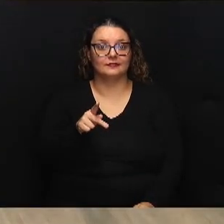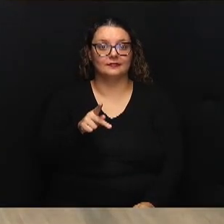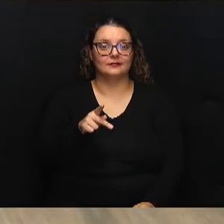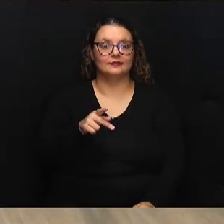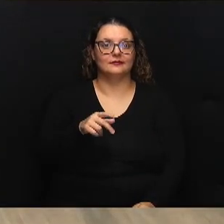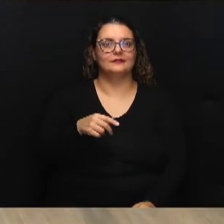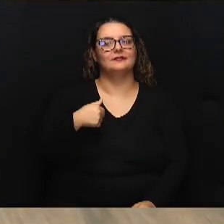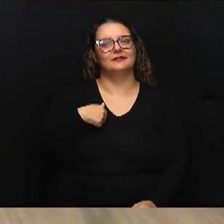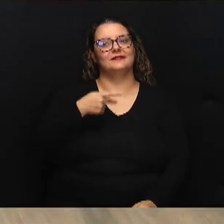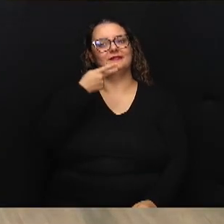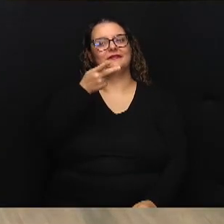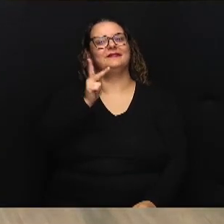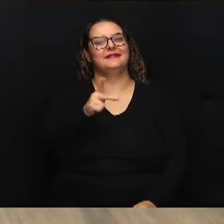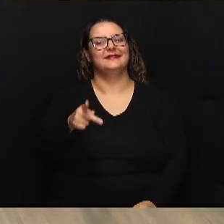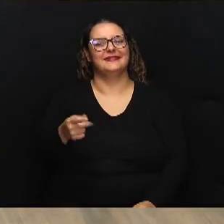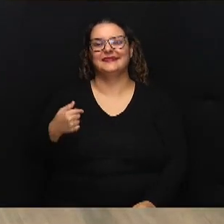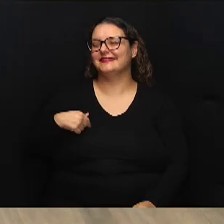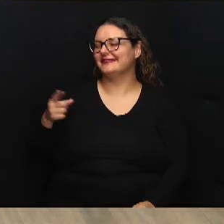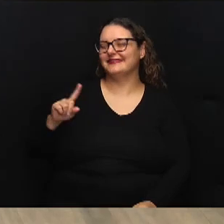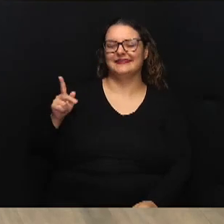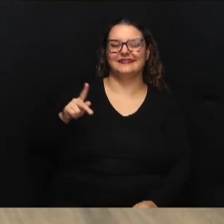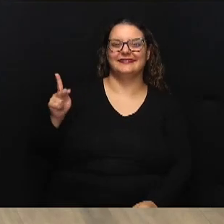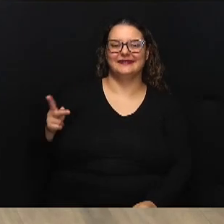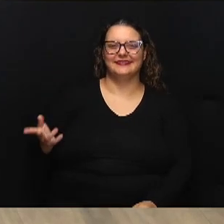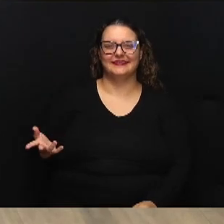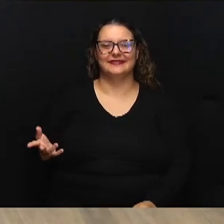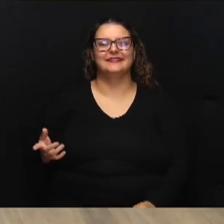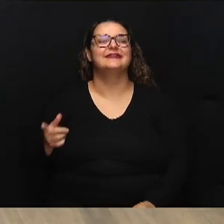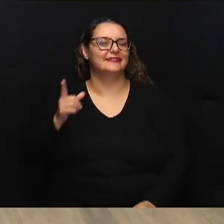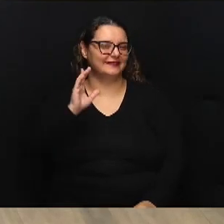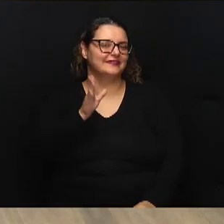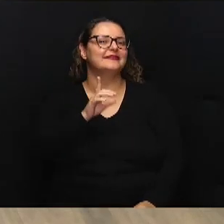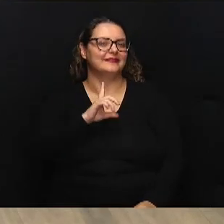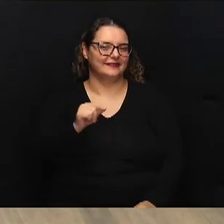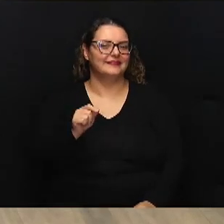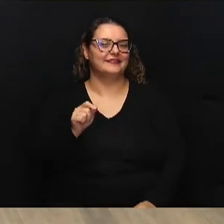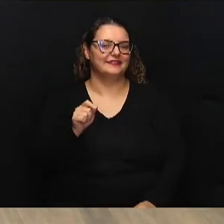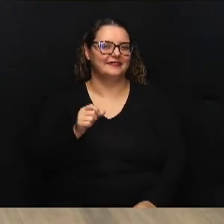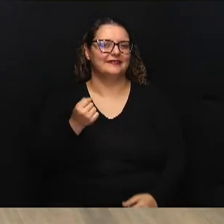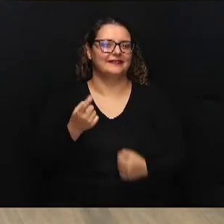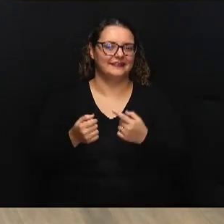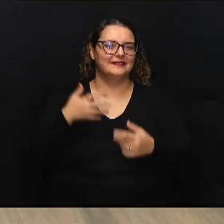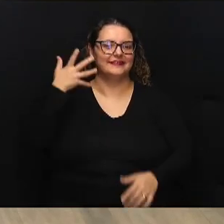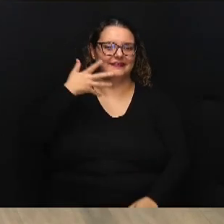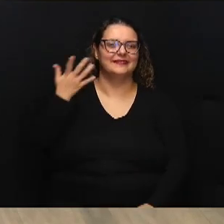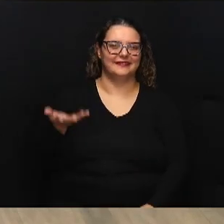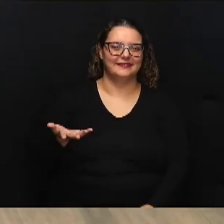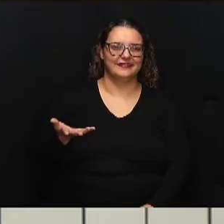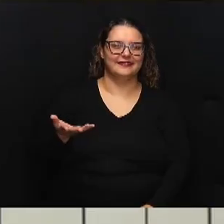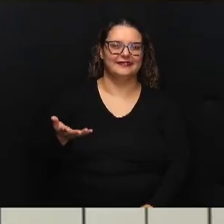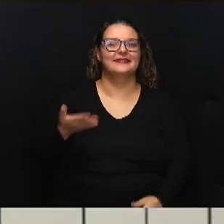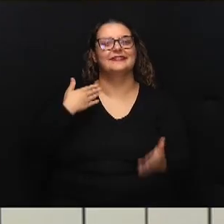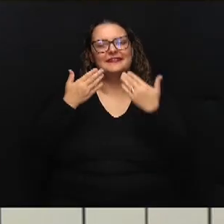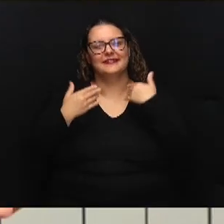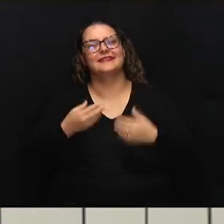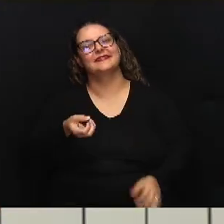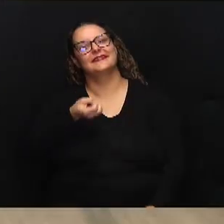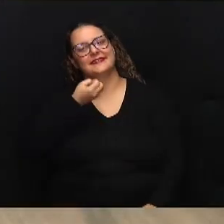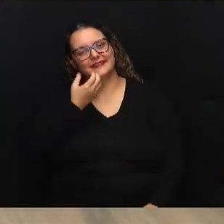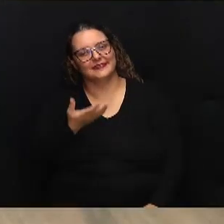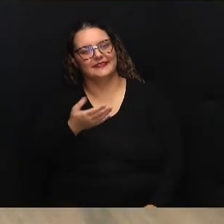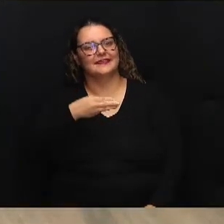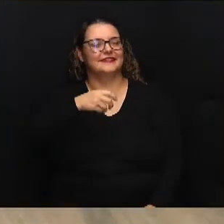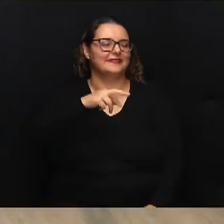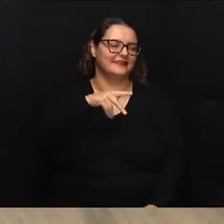nomeando professor. Bom, já pode sair daqui e aplicar algumas palestras, porque o papo está muito bom.